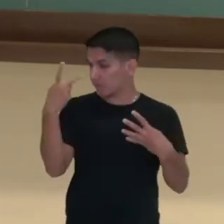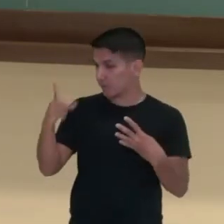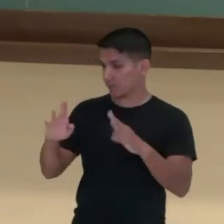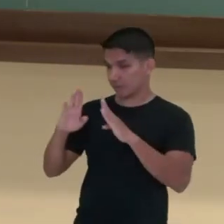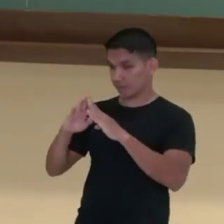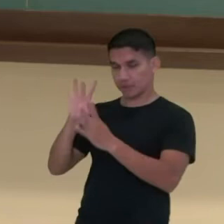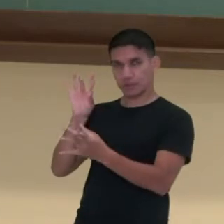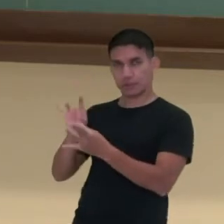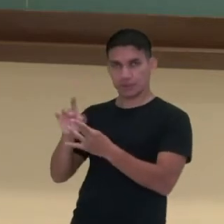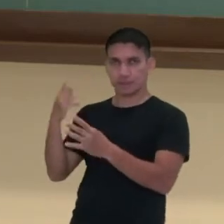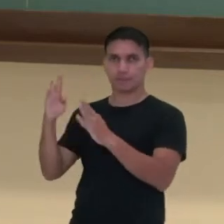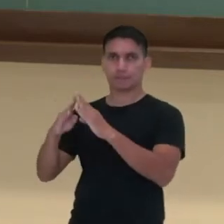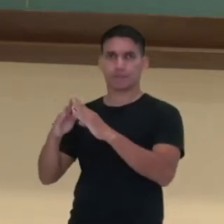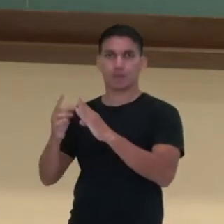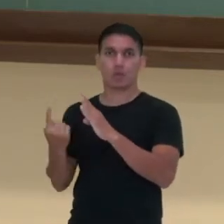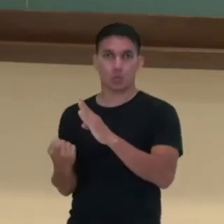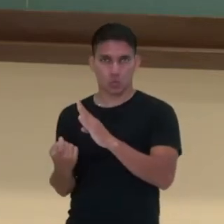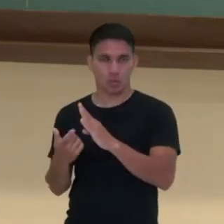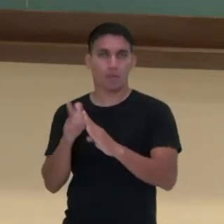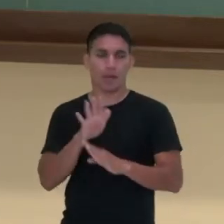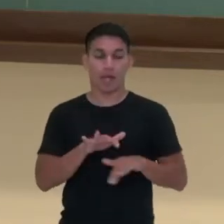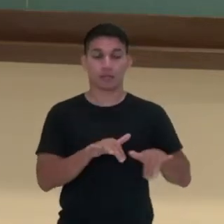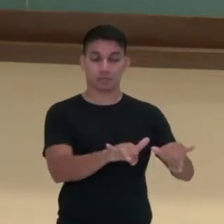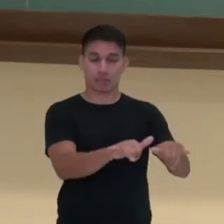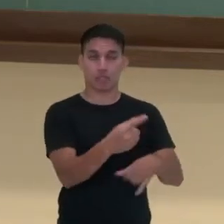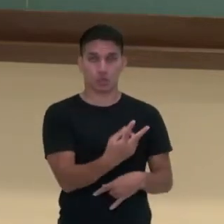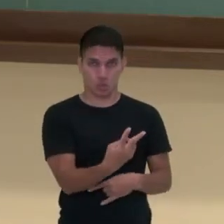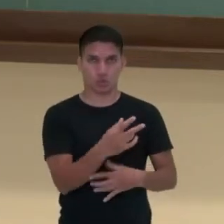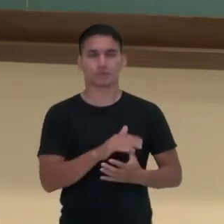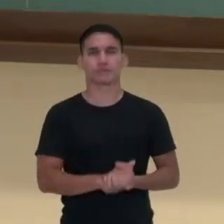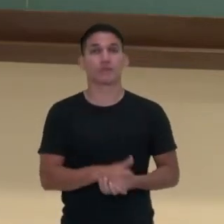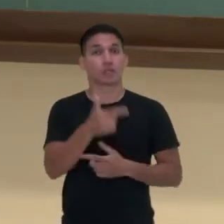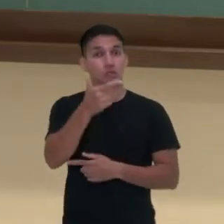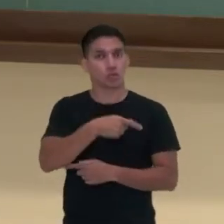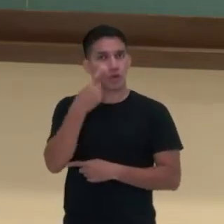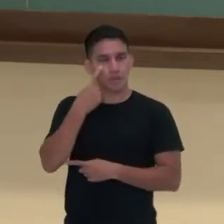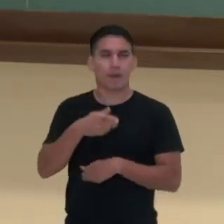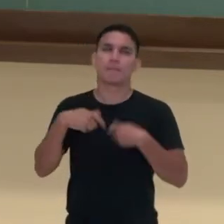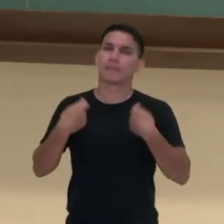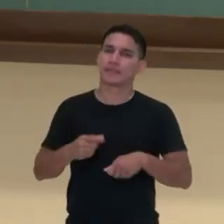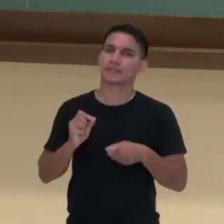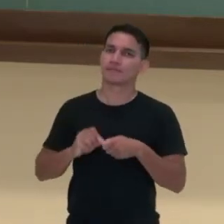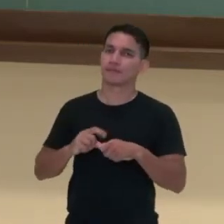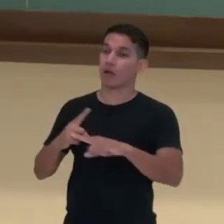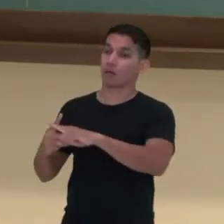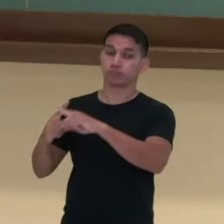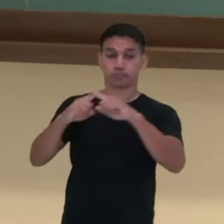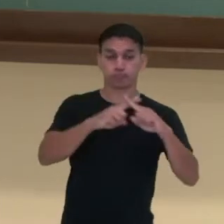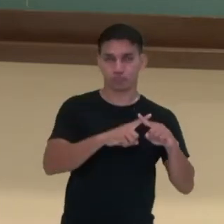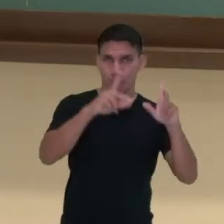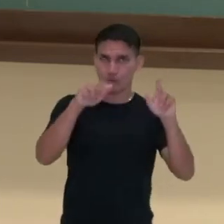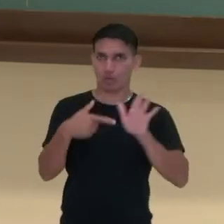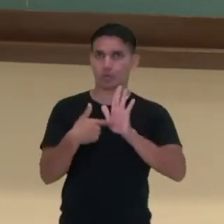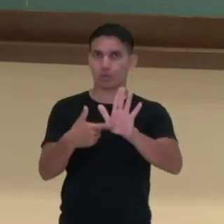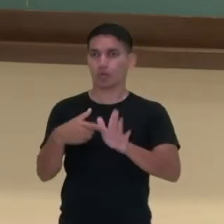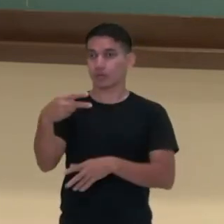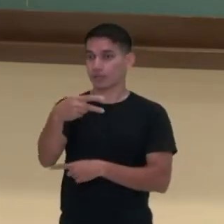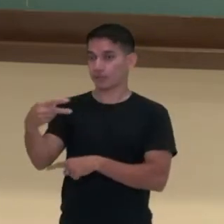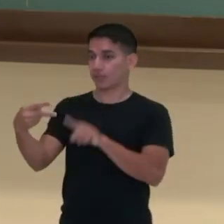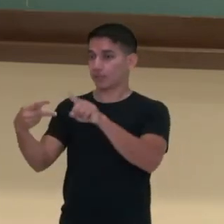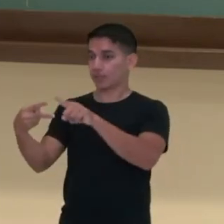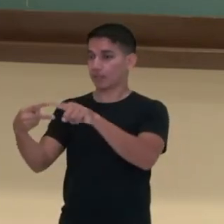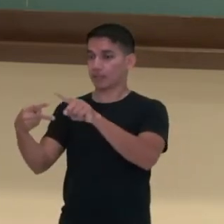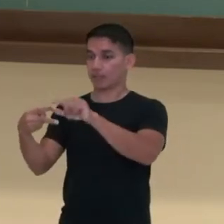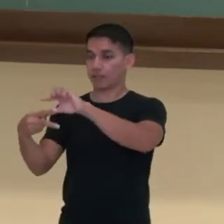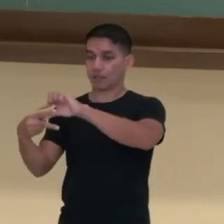aliás, do abrigo 1, só que agora no supermercado 2. Então, ó, novamente, pessoal, tem que fazer a multiplicação daquela maneira que eu mostrei para vocês, mas não pode esquecer